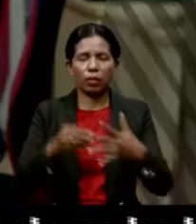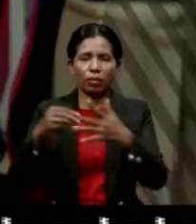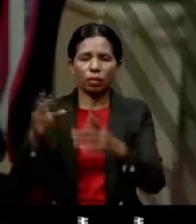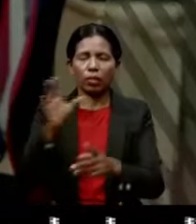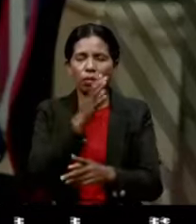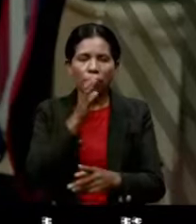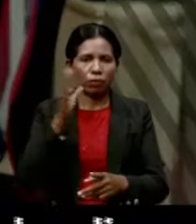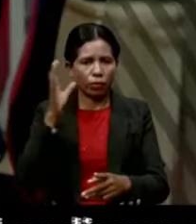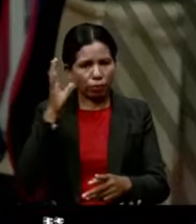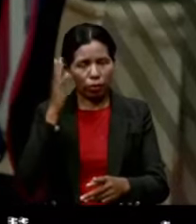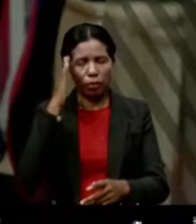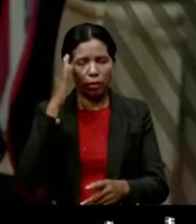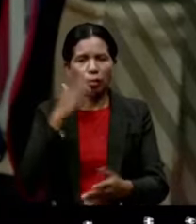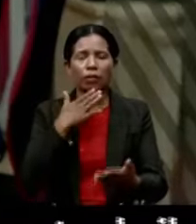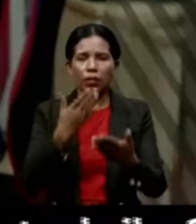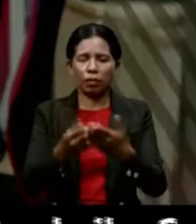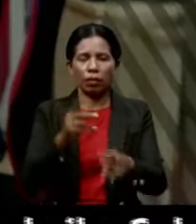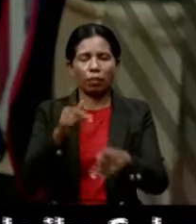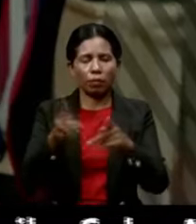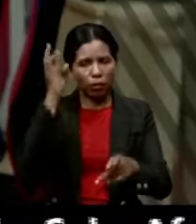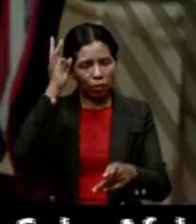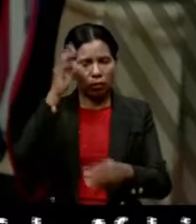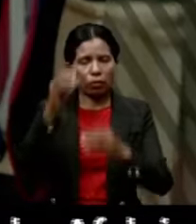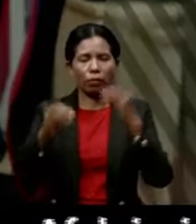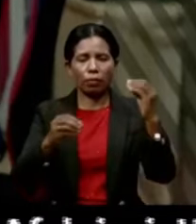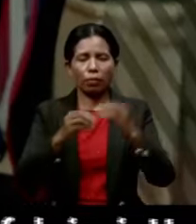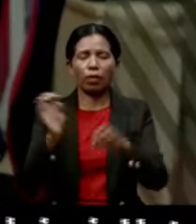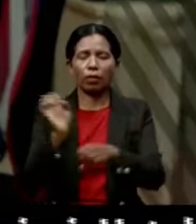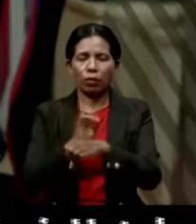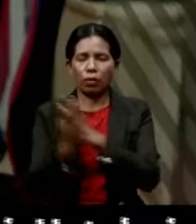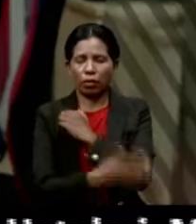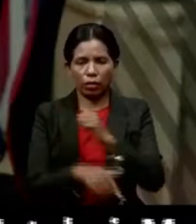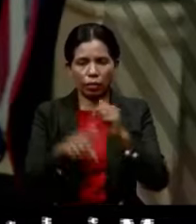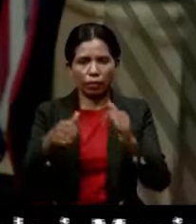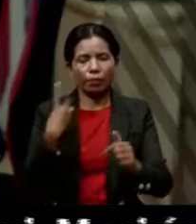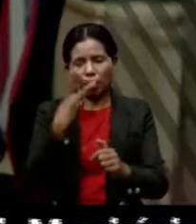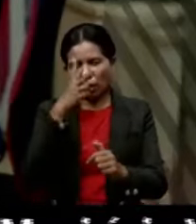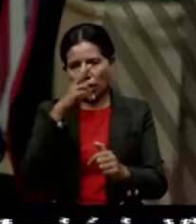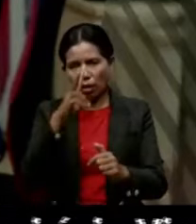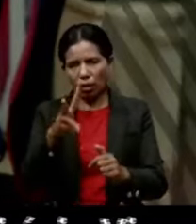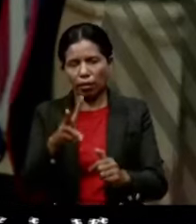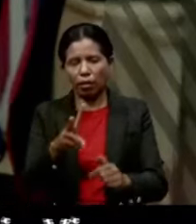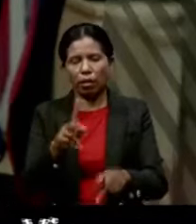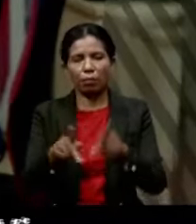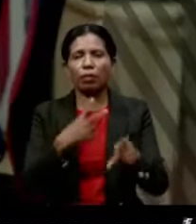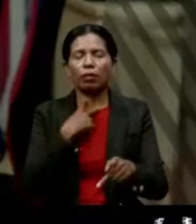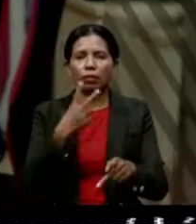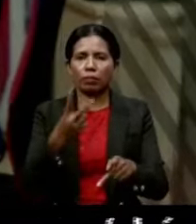cultura. Atau tene dia kliutan komunidade preocupa sang kono ba ekonomia ia relaran turmai ta kumpanya povo